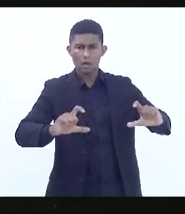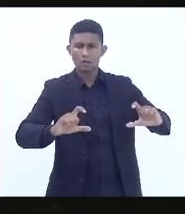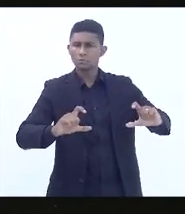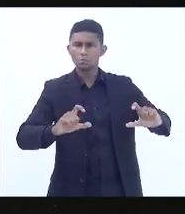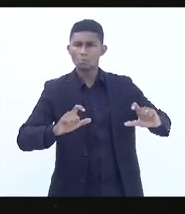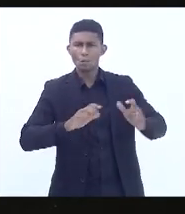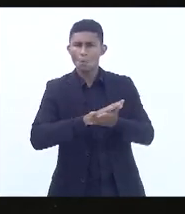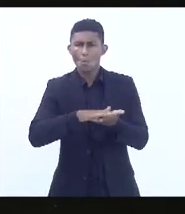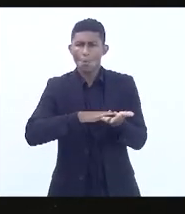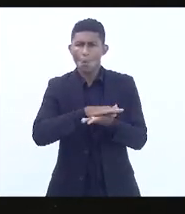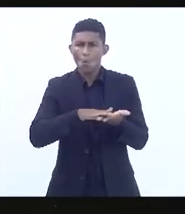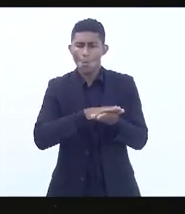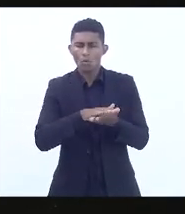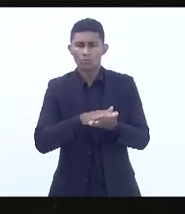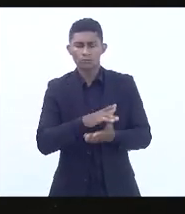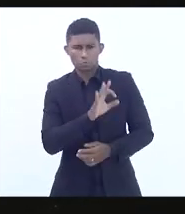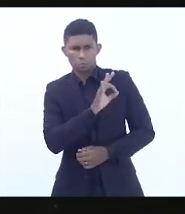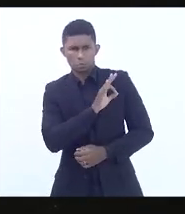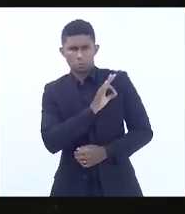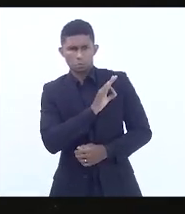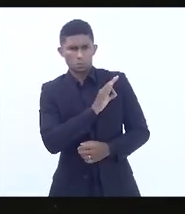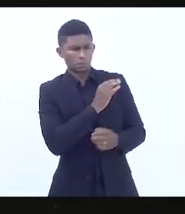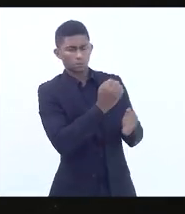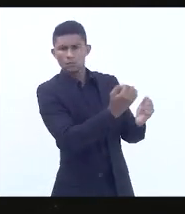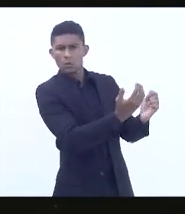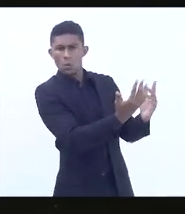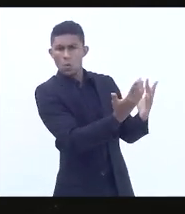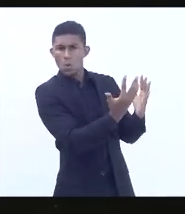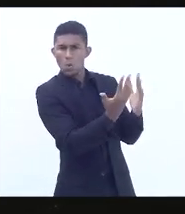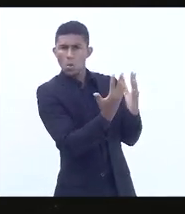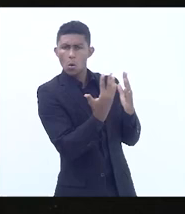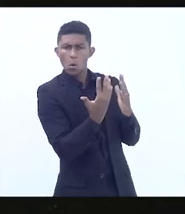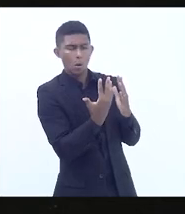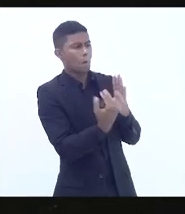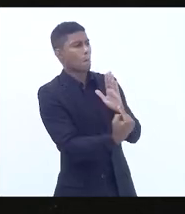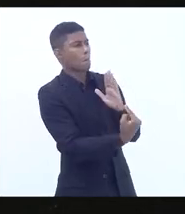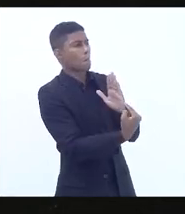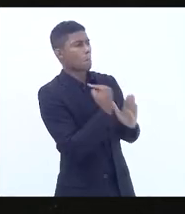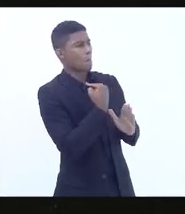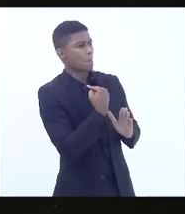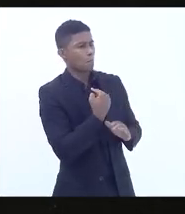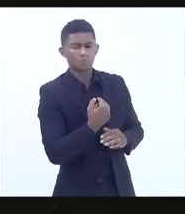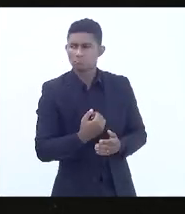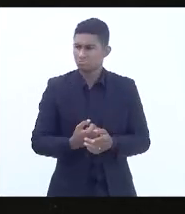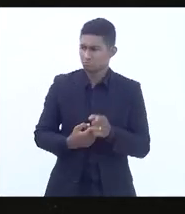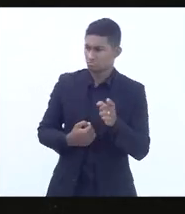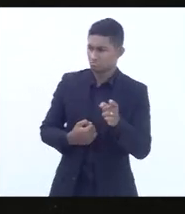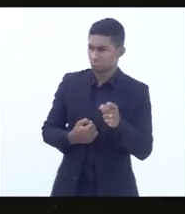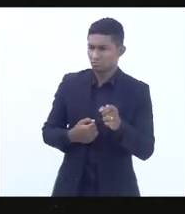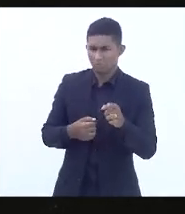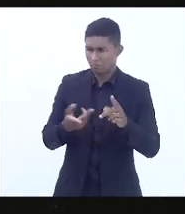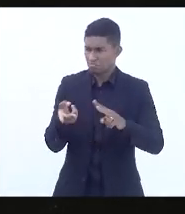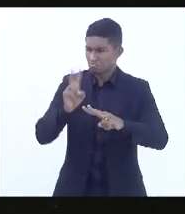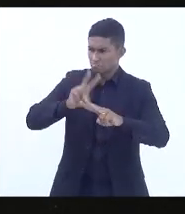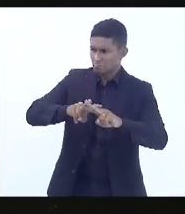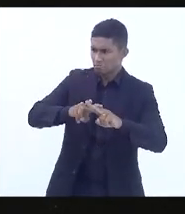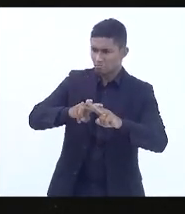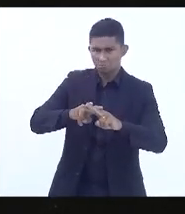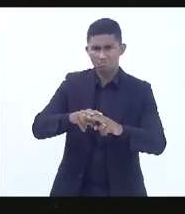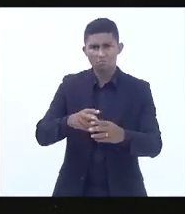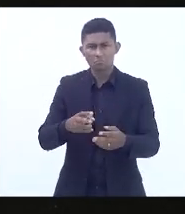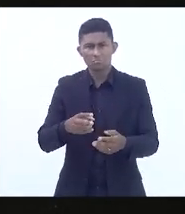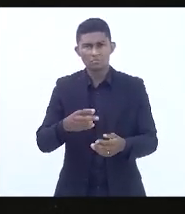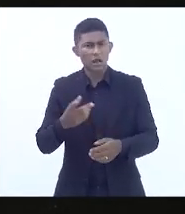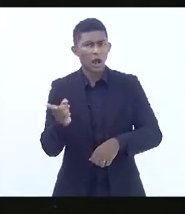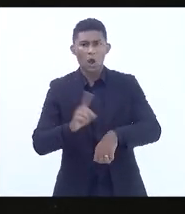ao subcomandante Coronel Antunes, perguntando se eles estavam presos. Imediatamente eu